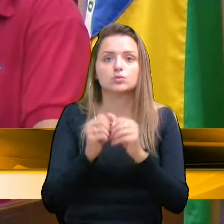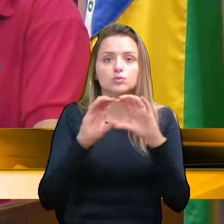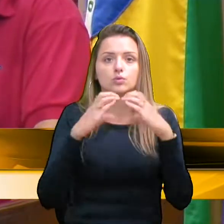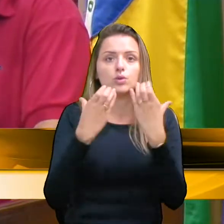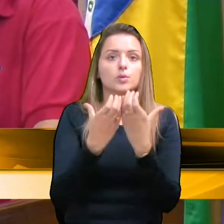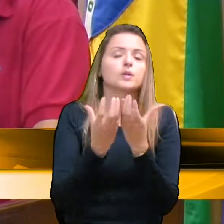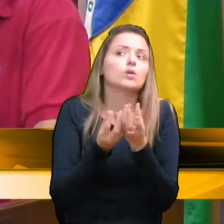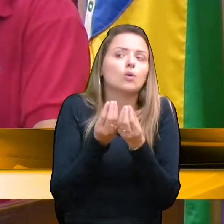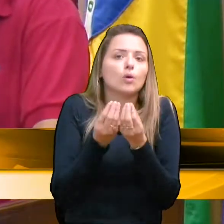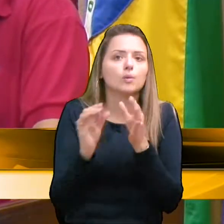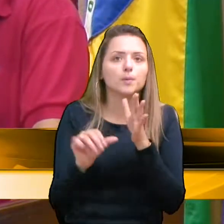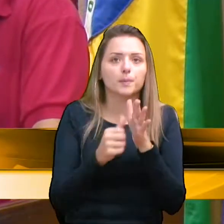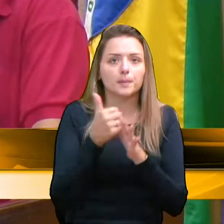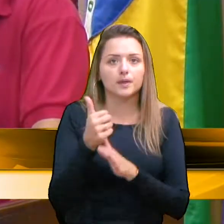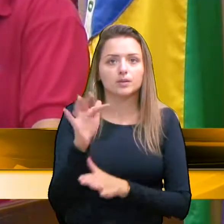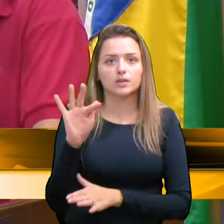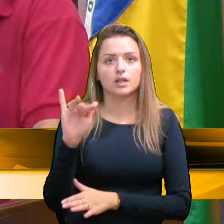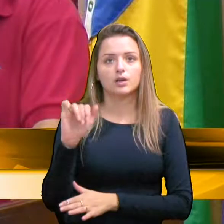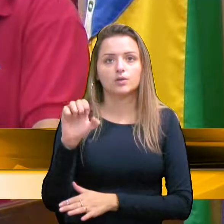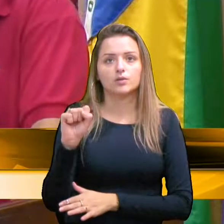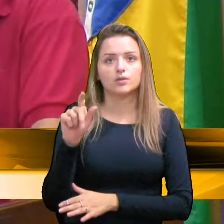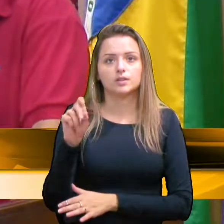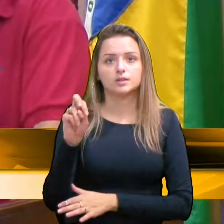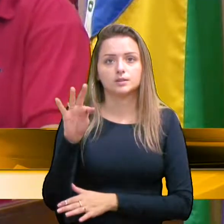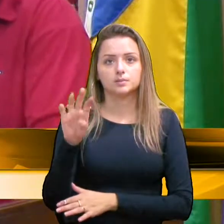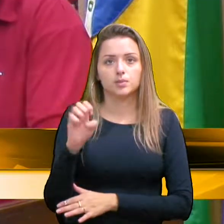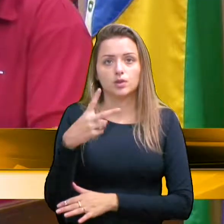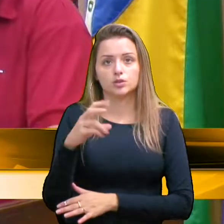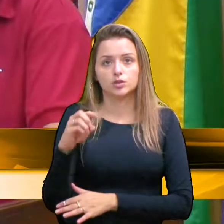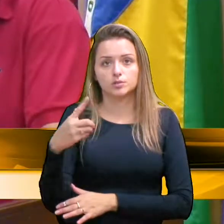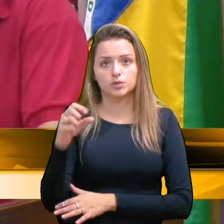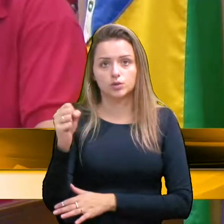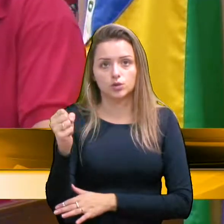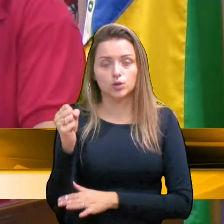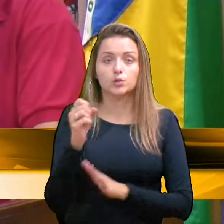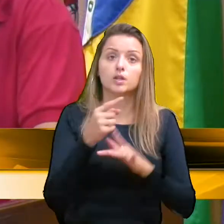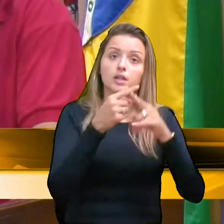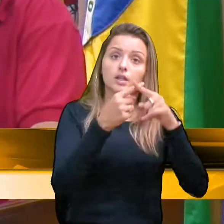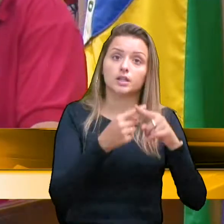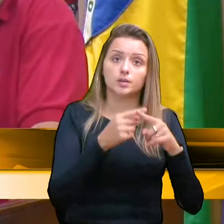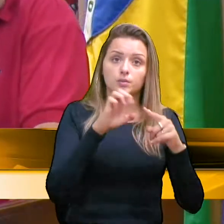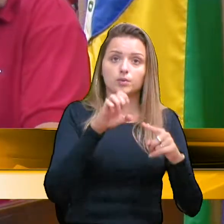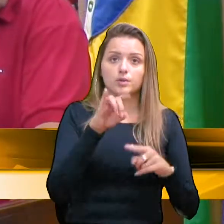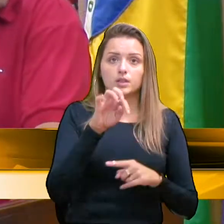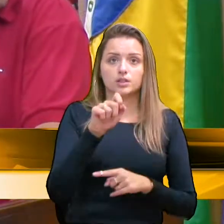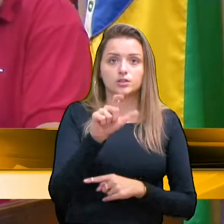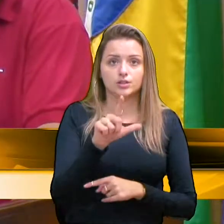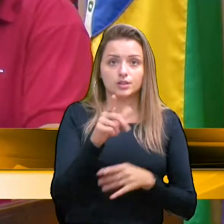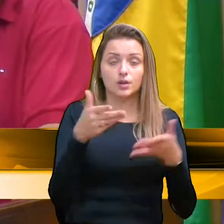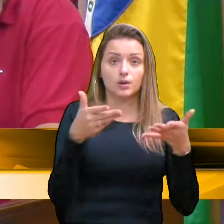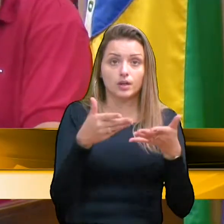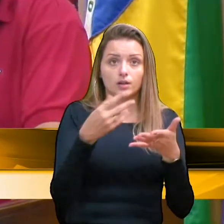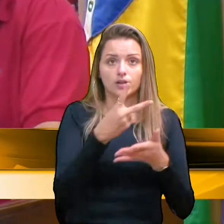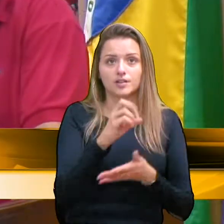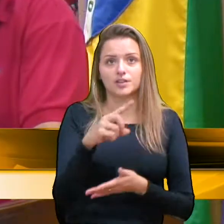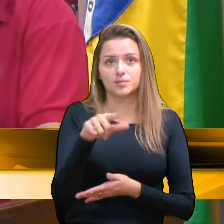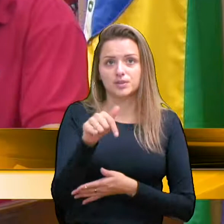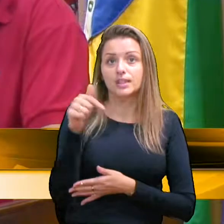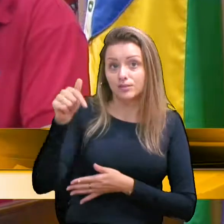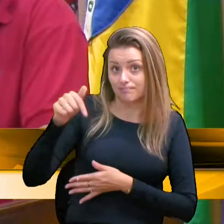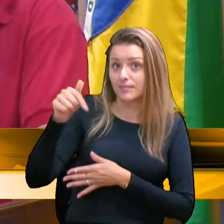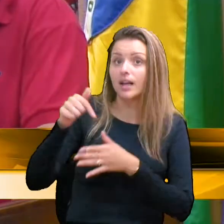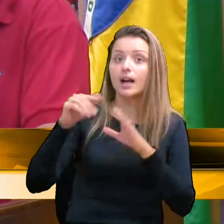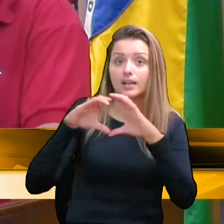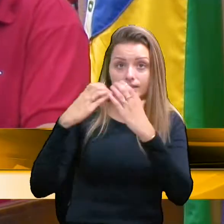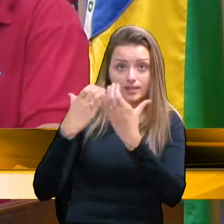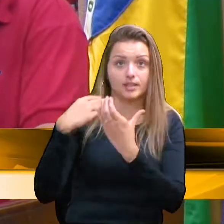melhorias para o FIASPORT 2018 e para o edital que a gente espera que seja aberto esse ano. Aqui na Câmara mesmo, aqui